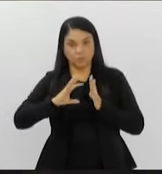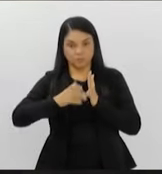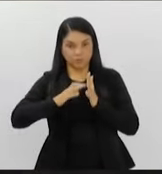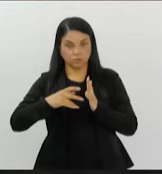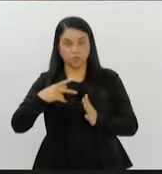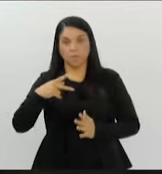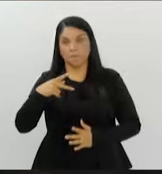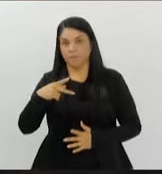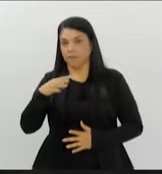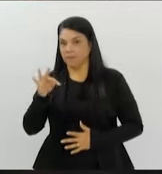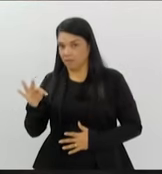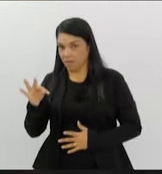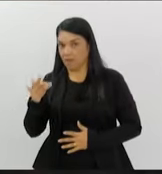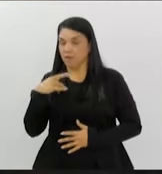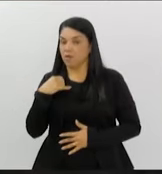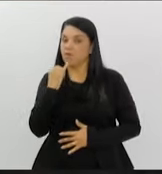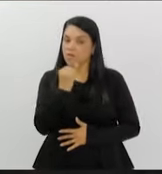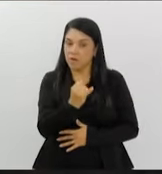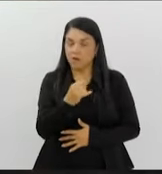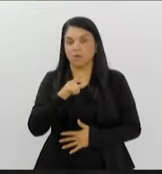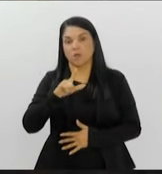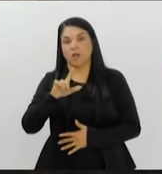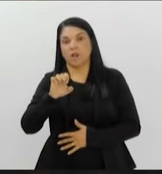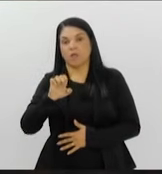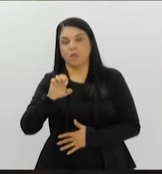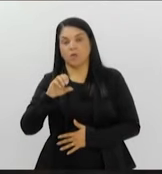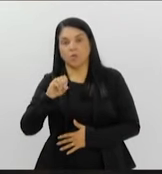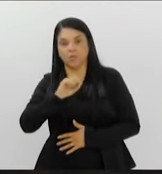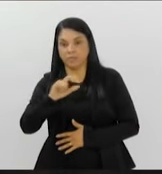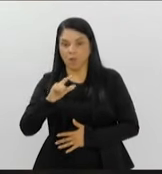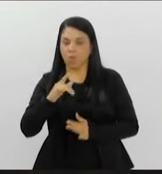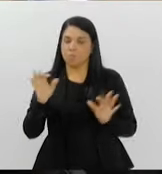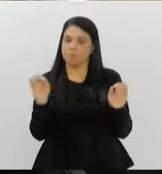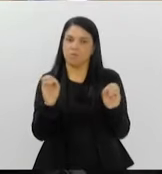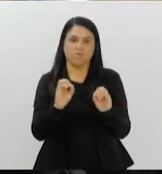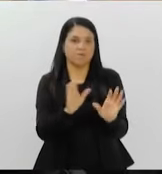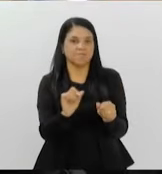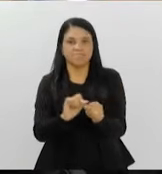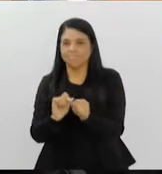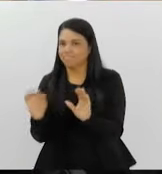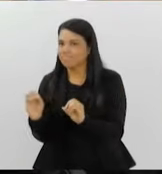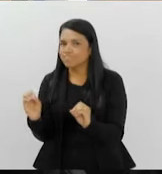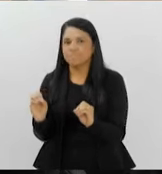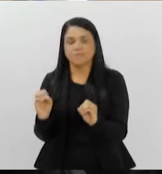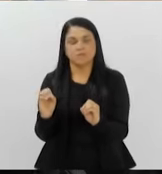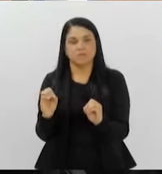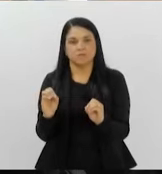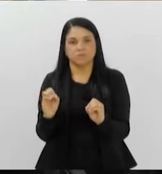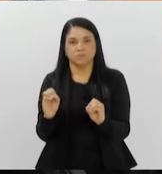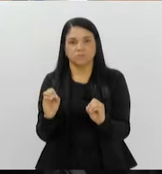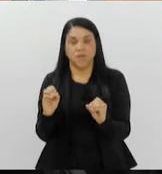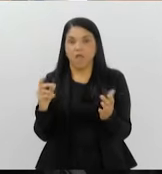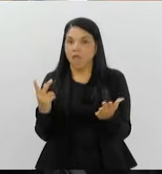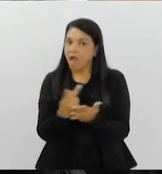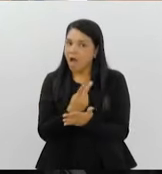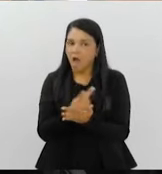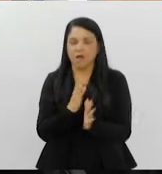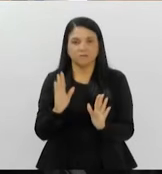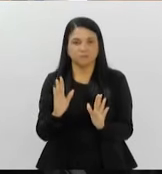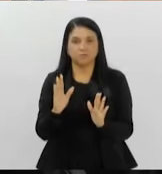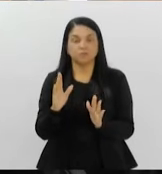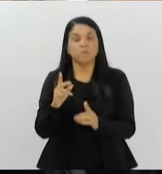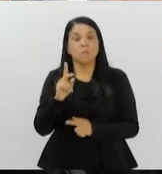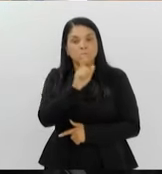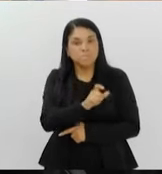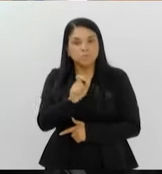eu diria que diria ao Leonel para não fazer isso mais com ninguém, porque quem está errado, qualquer pessoa que usa esse